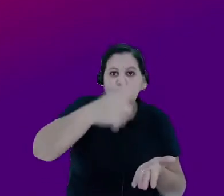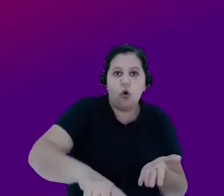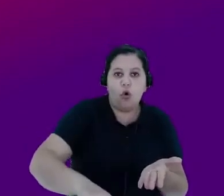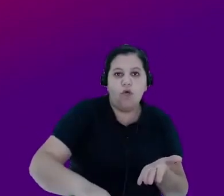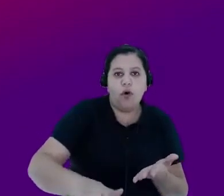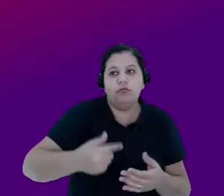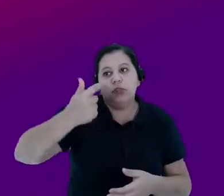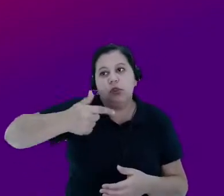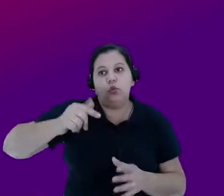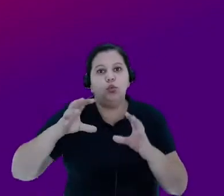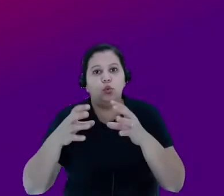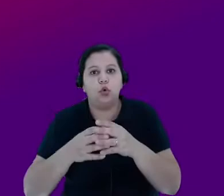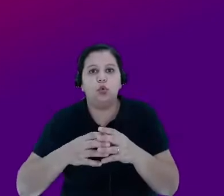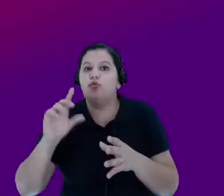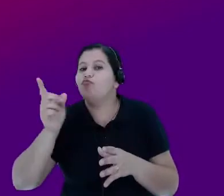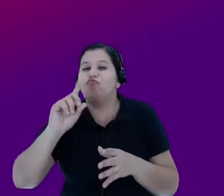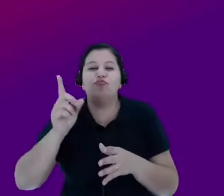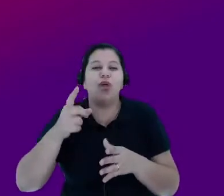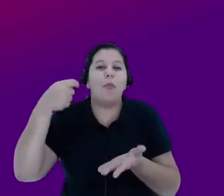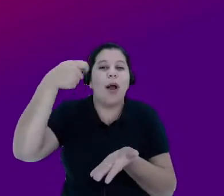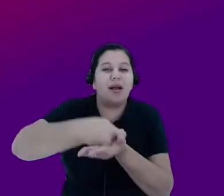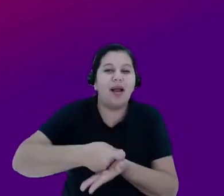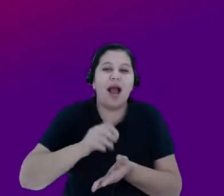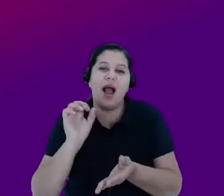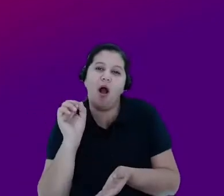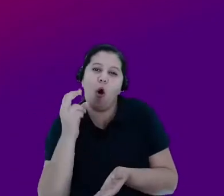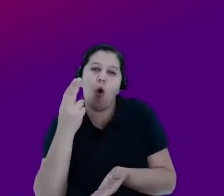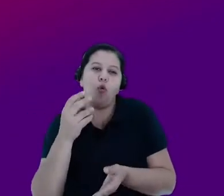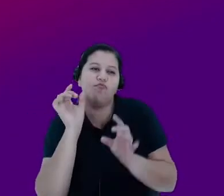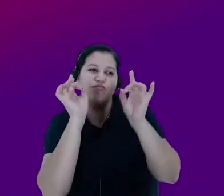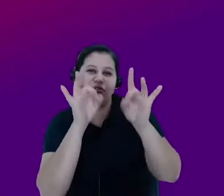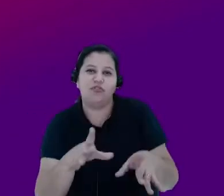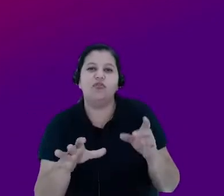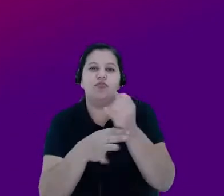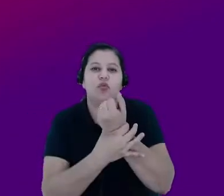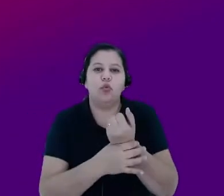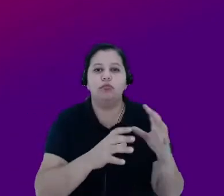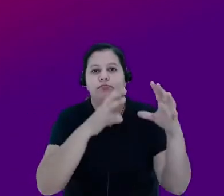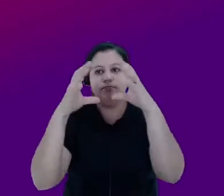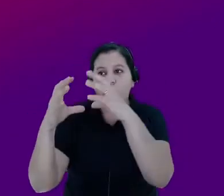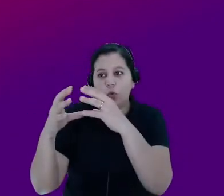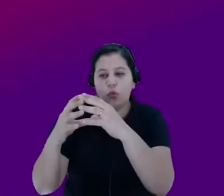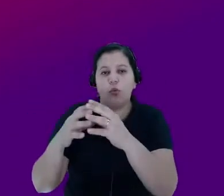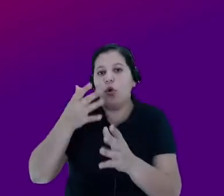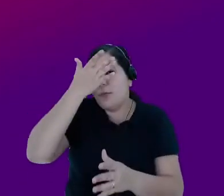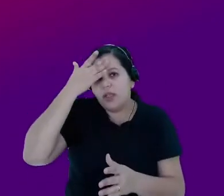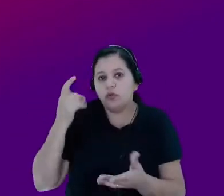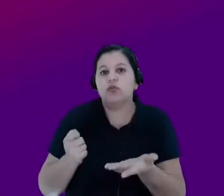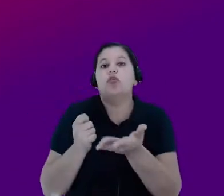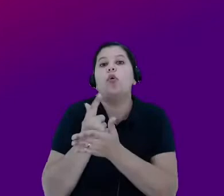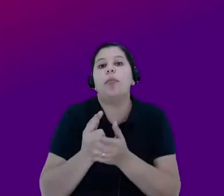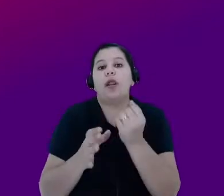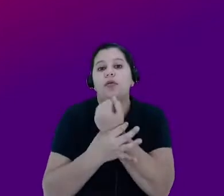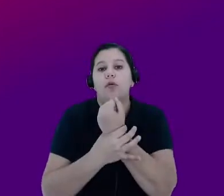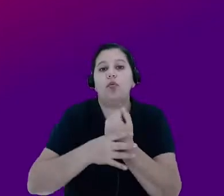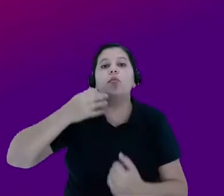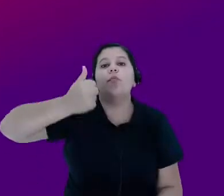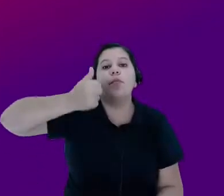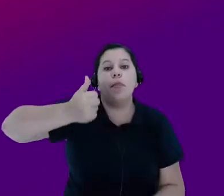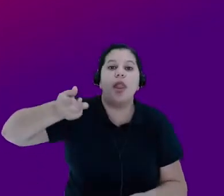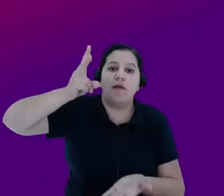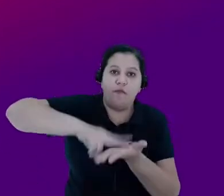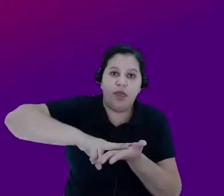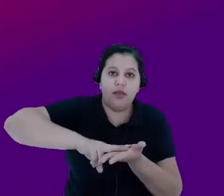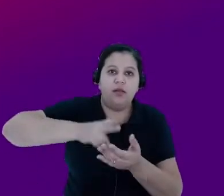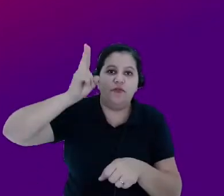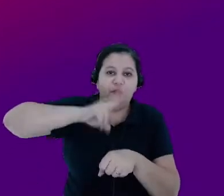seus seguros. E outras pessoas que compraram o seguro pela primeira vez. Acho que aqui a gente vai falar um pouco